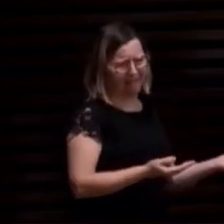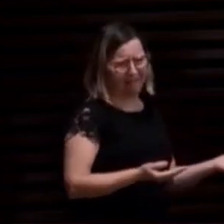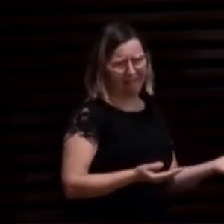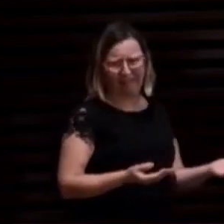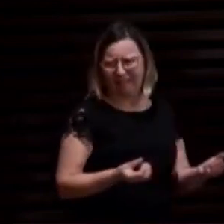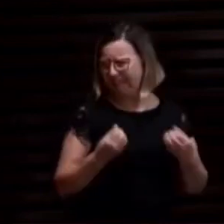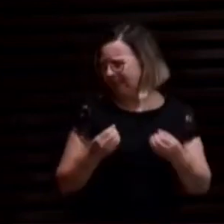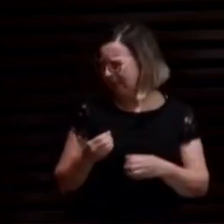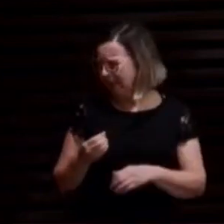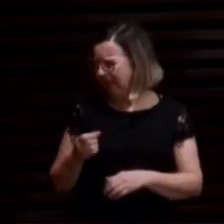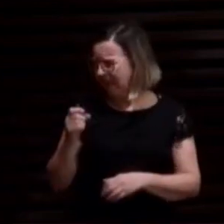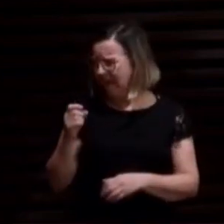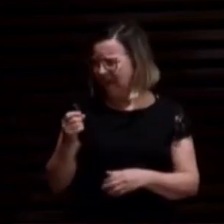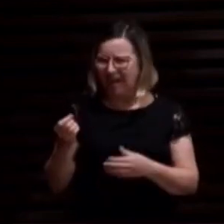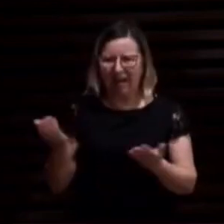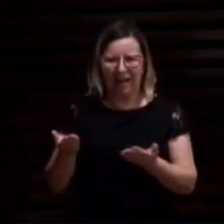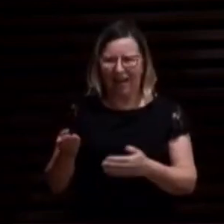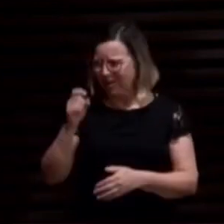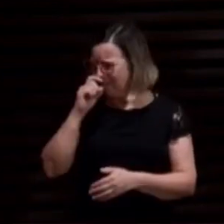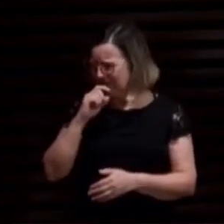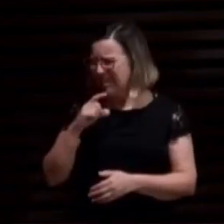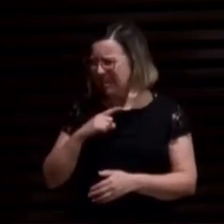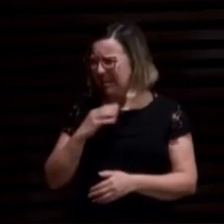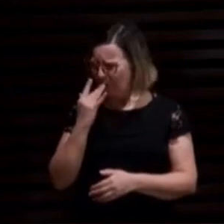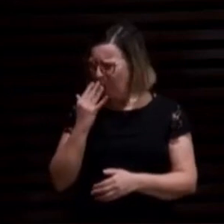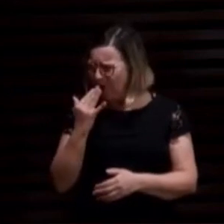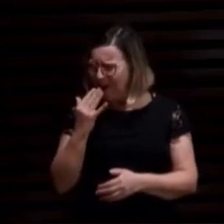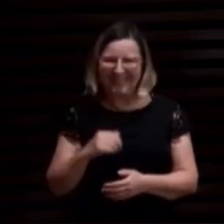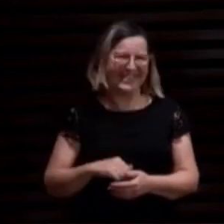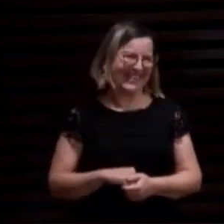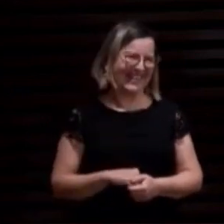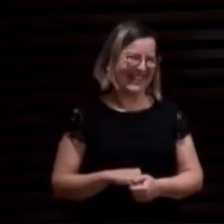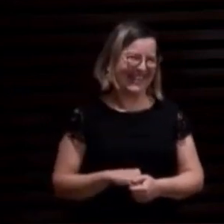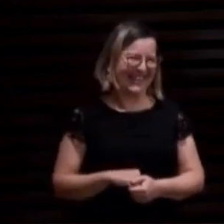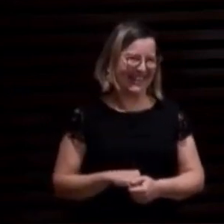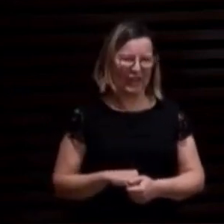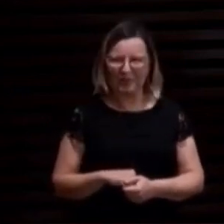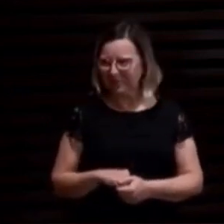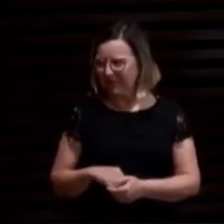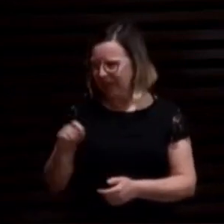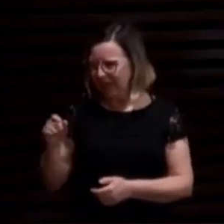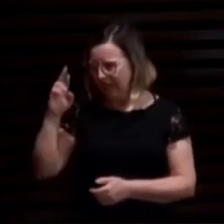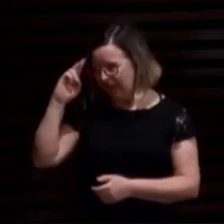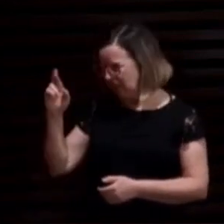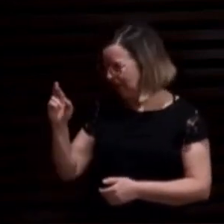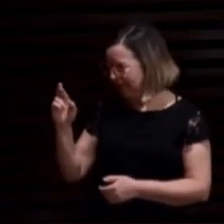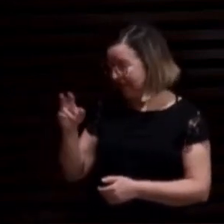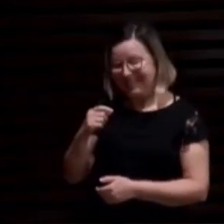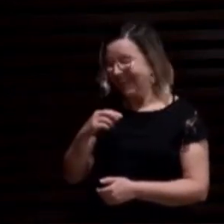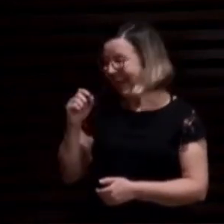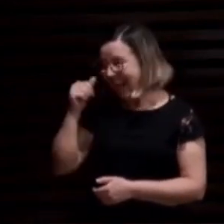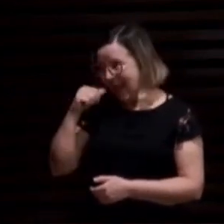mentirinha branca, agora mentira tem cor. Pois é. A senhora não entrará no reino dos céus